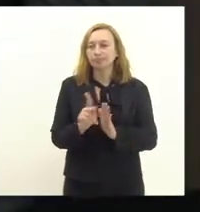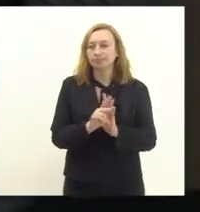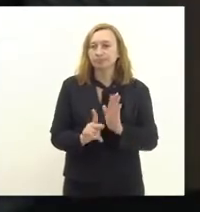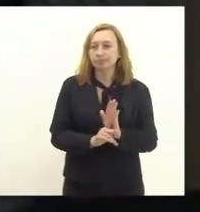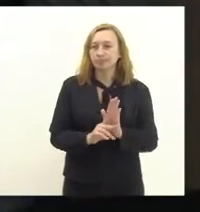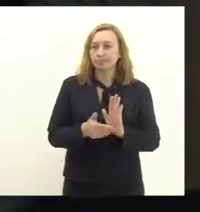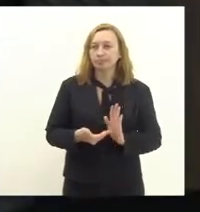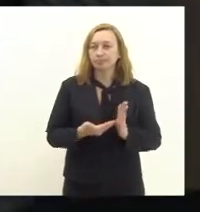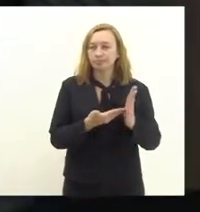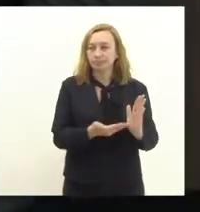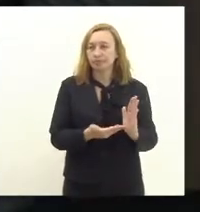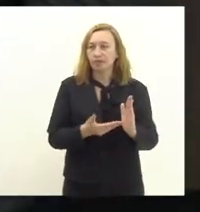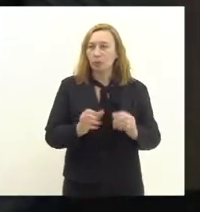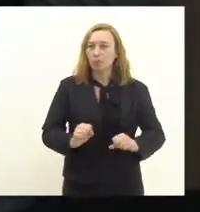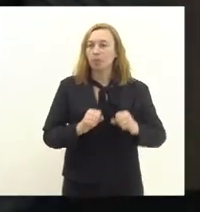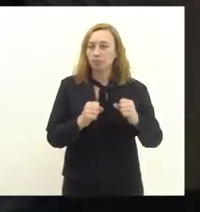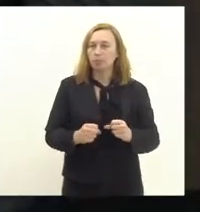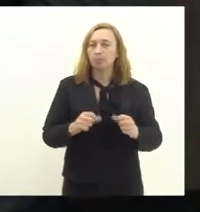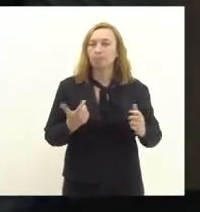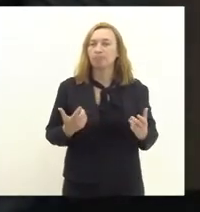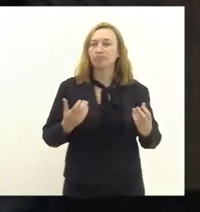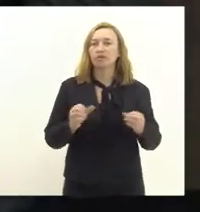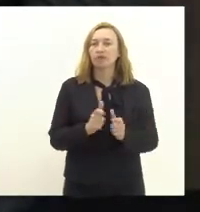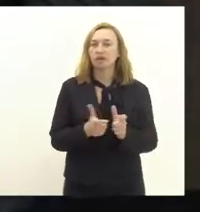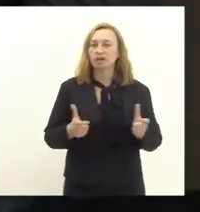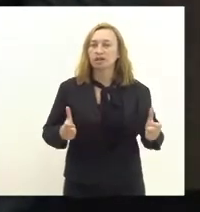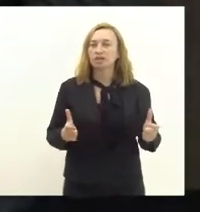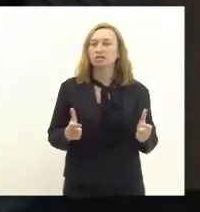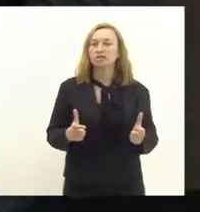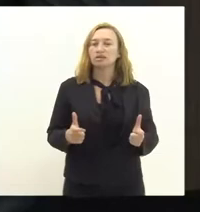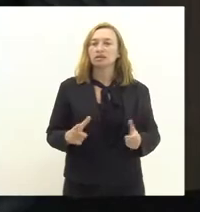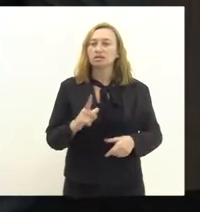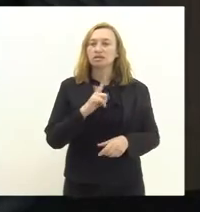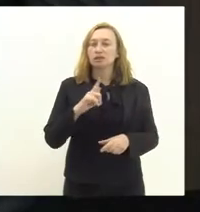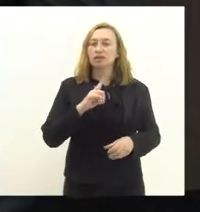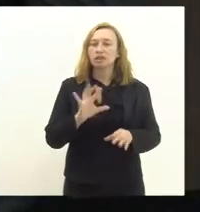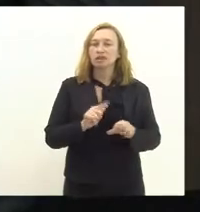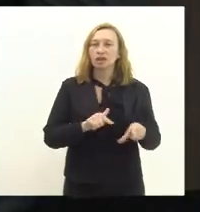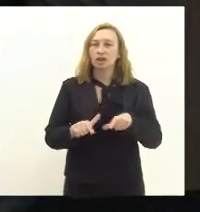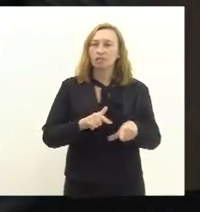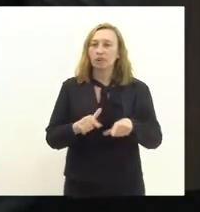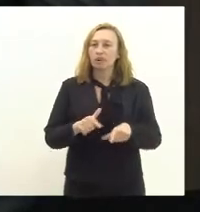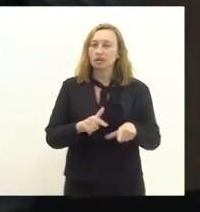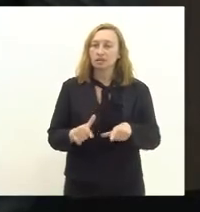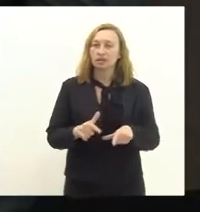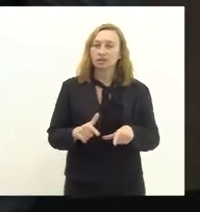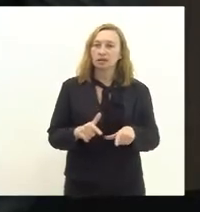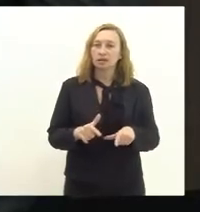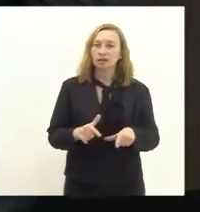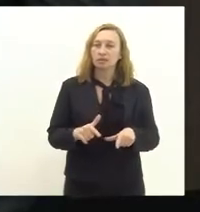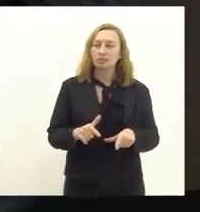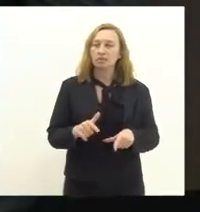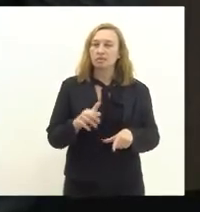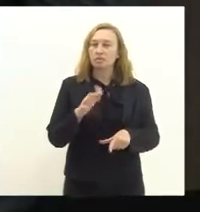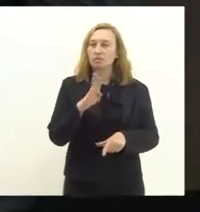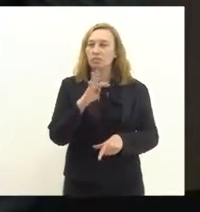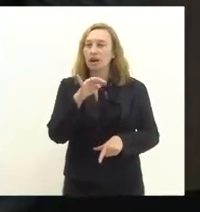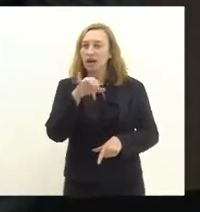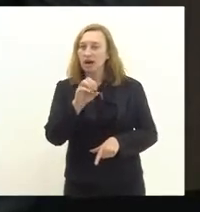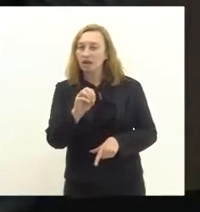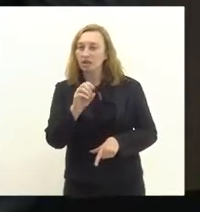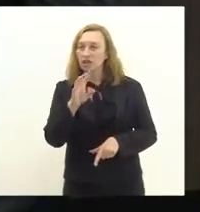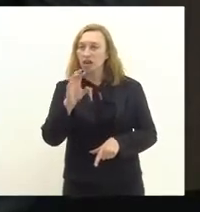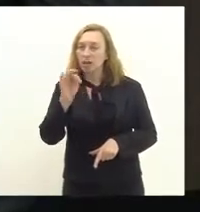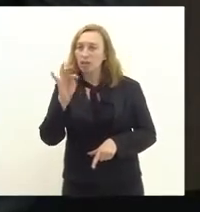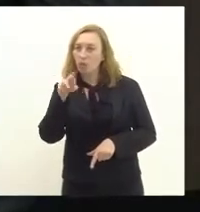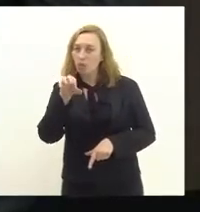esse tem um potencial enorme de gerar, né, empregos com baixa emissão de carbono e com